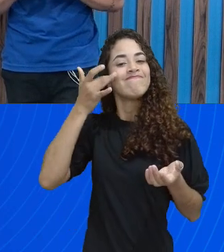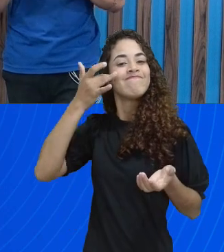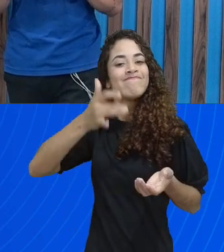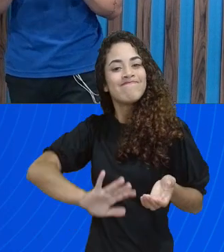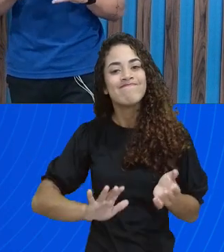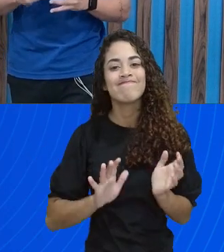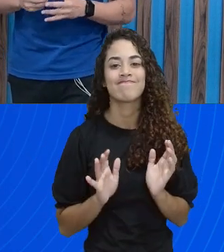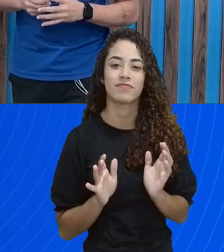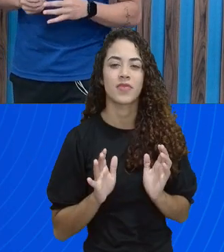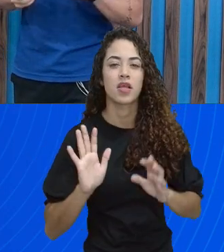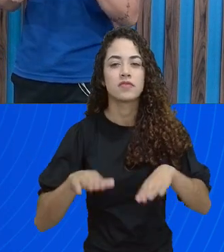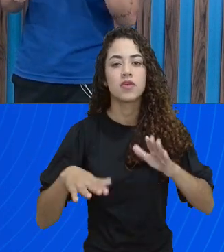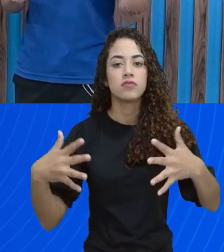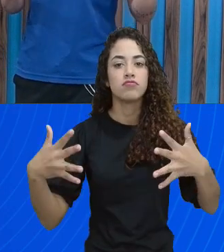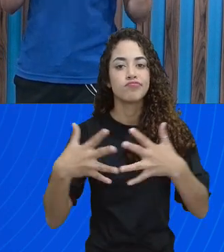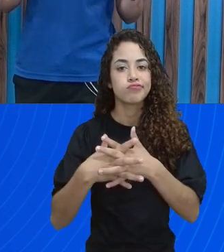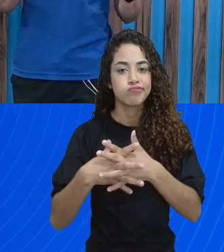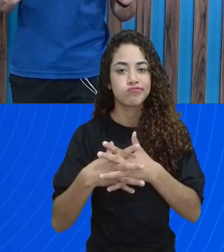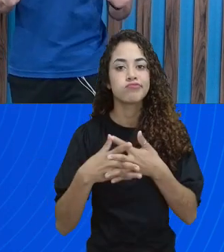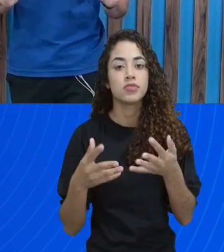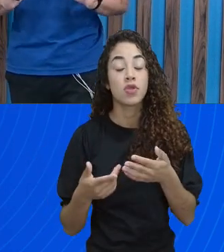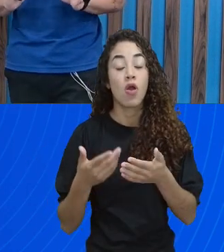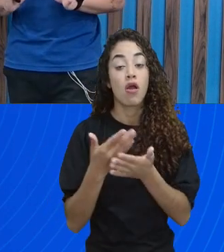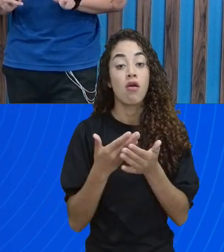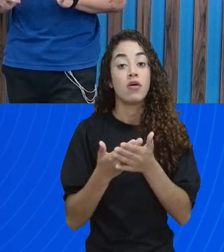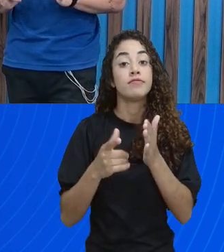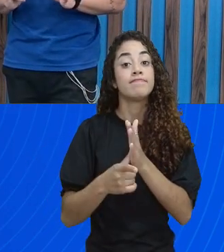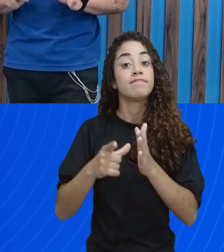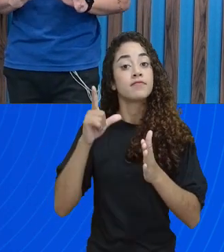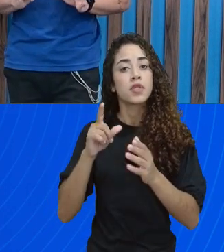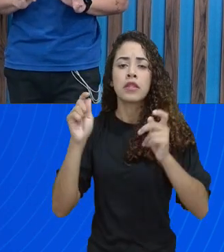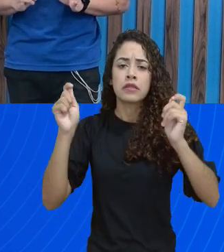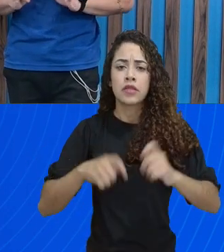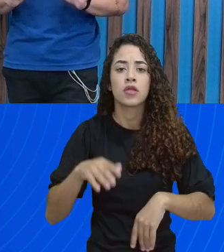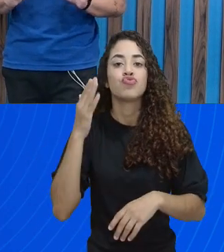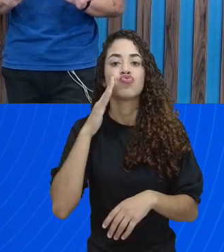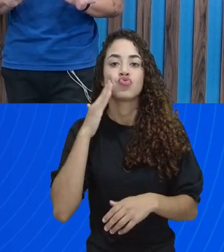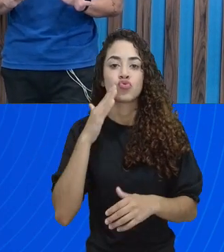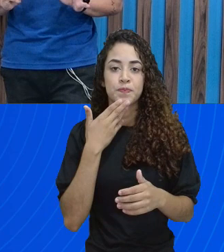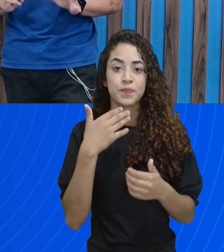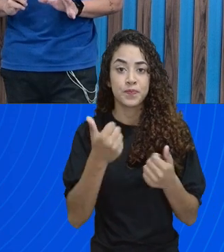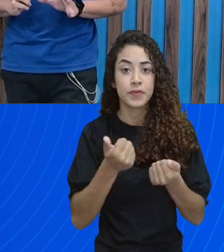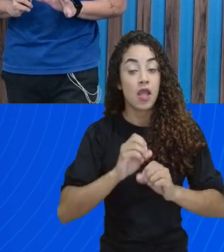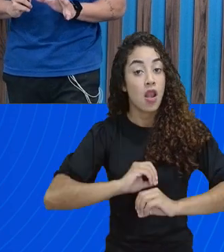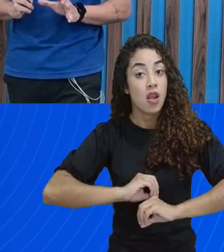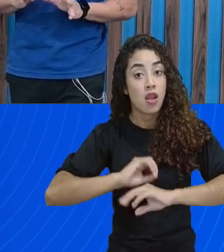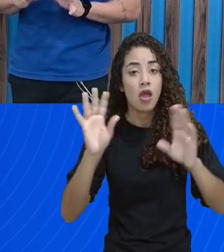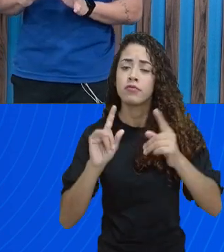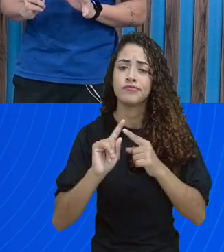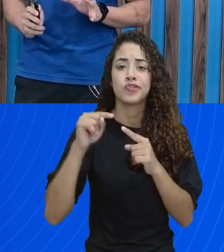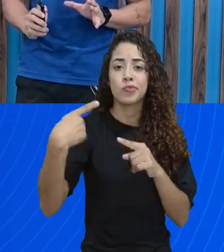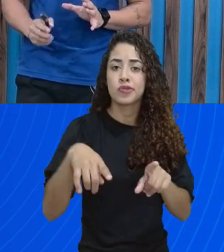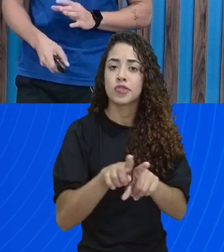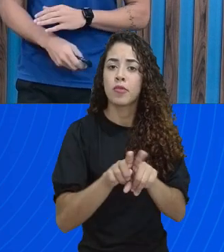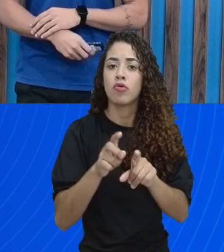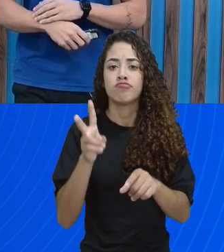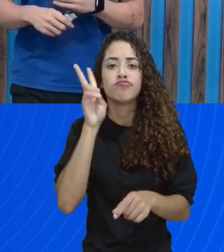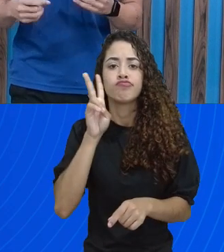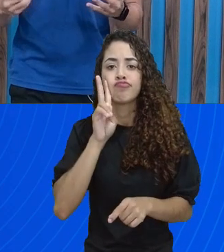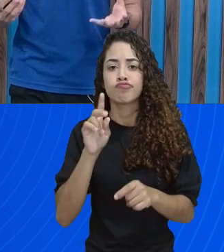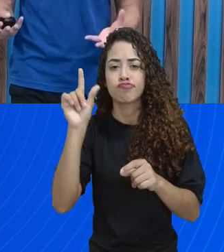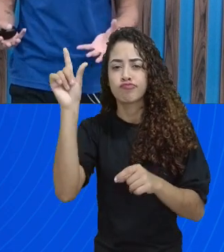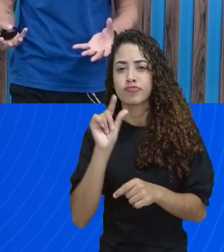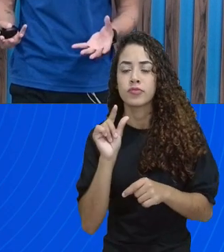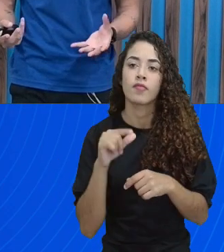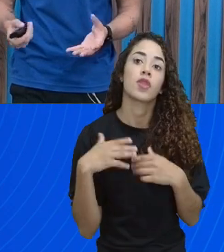bem, confunde, né? Então, na aula anterior você pode tirar essa dúvida e daqui a pouco também eu dou essa pequena revisão. Os